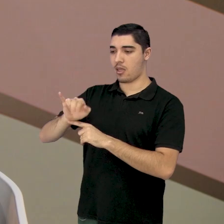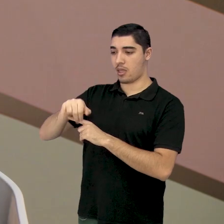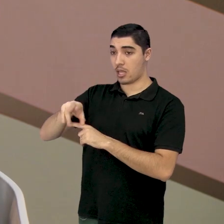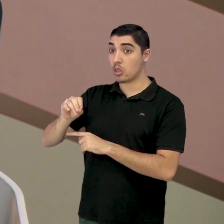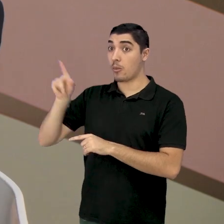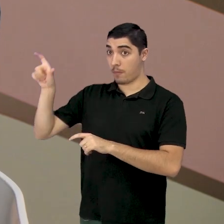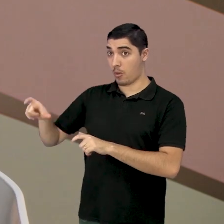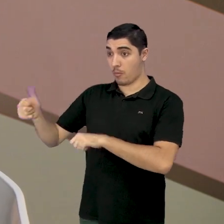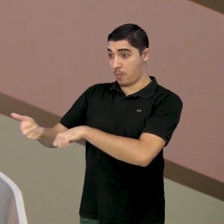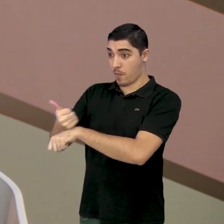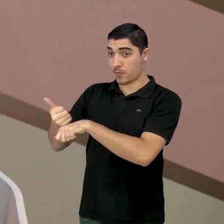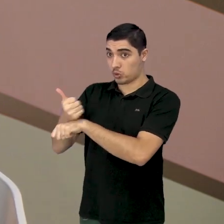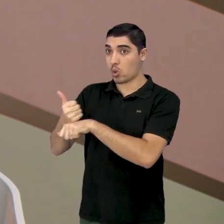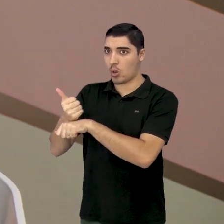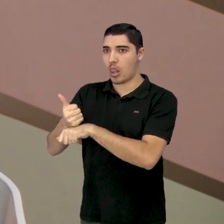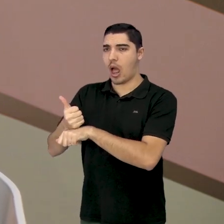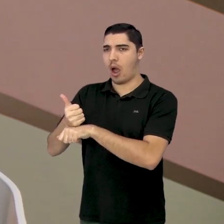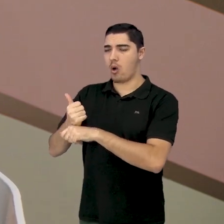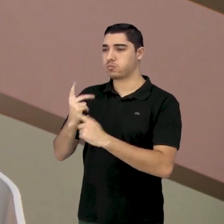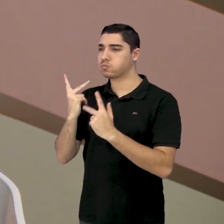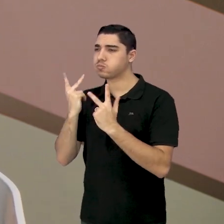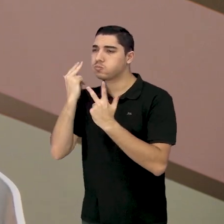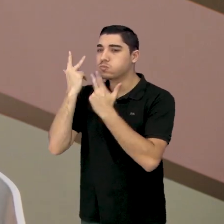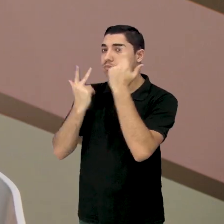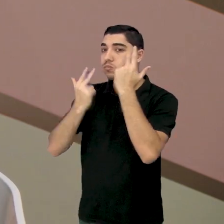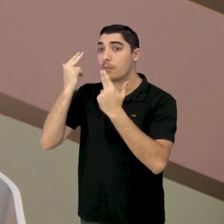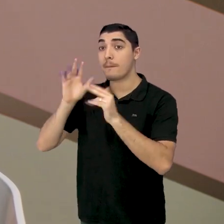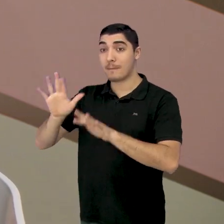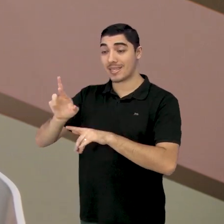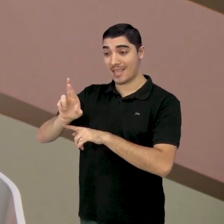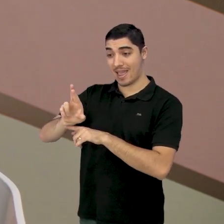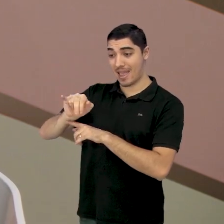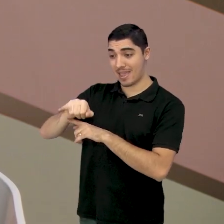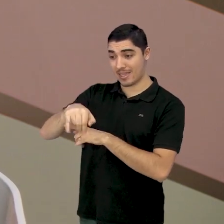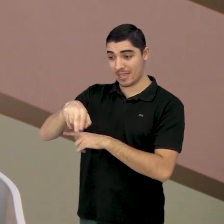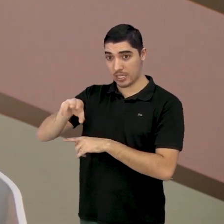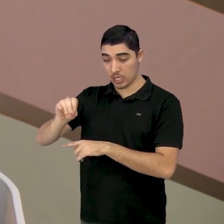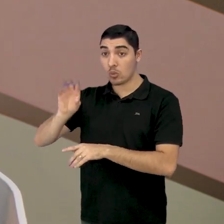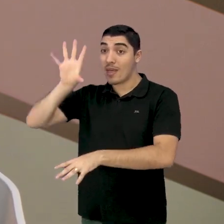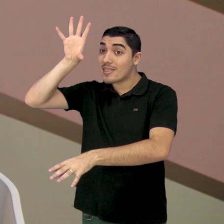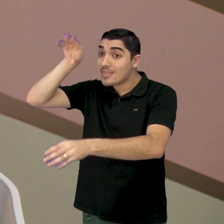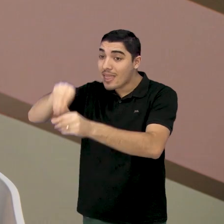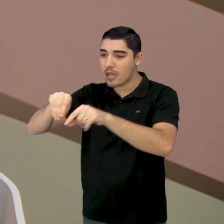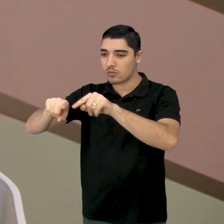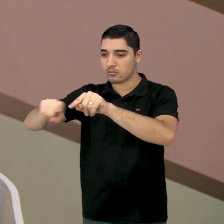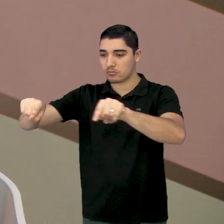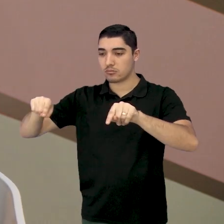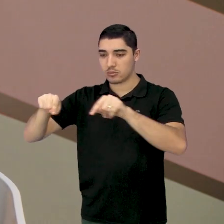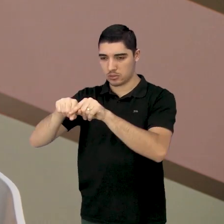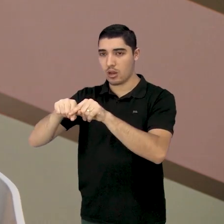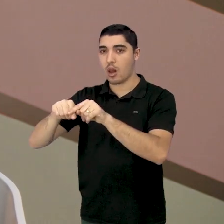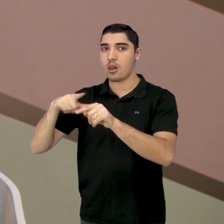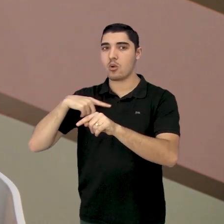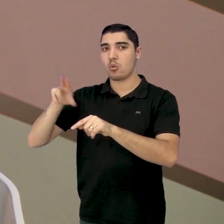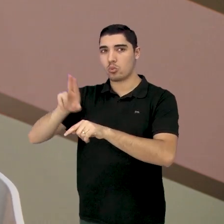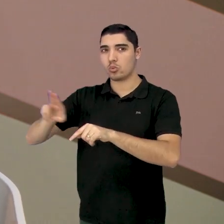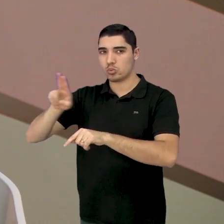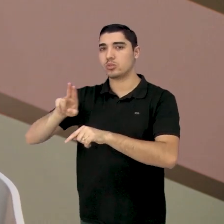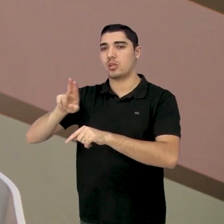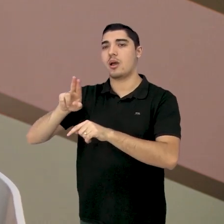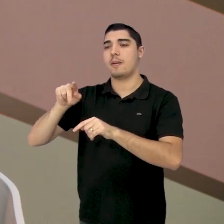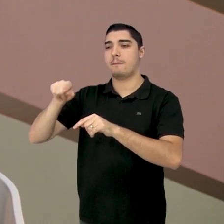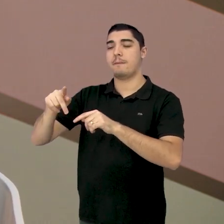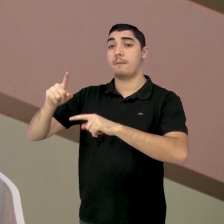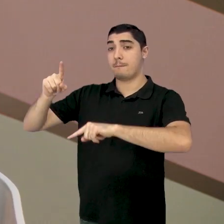por cirurgiões plásticos ou otorrinos. Então, a rinomodelação ela é um procedimento feito no consultório com produto ácido hialurônico,